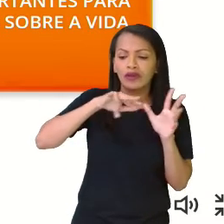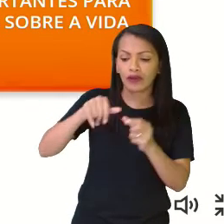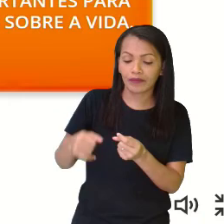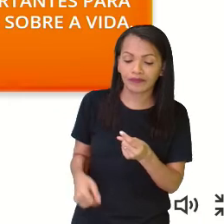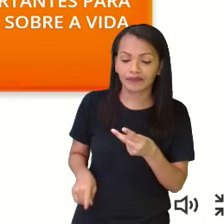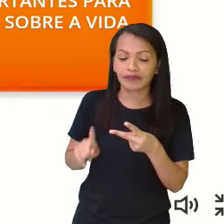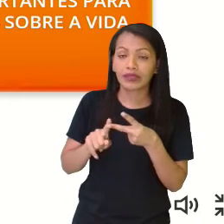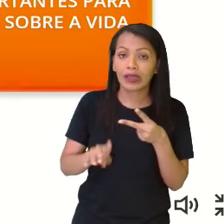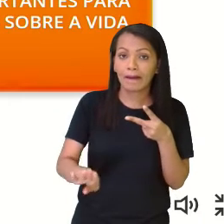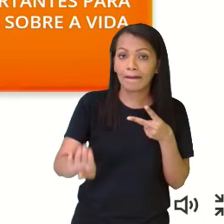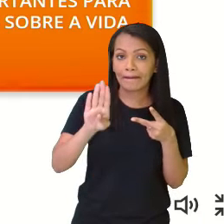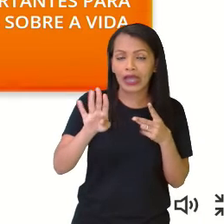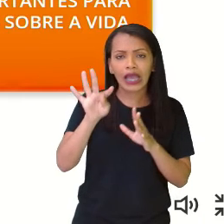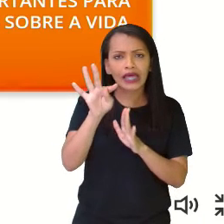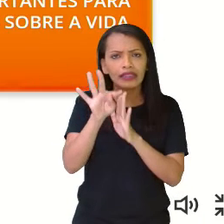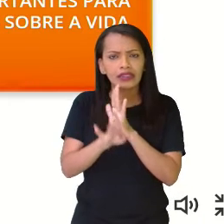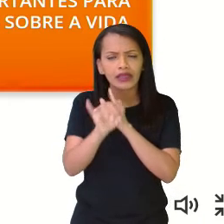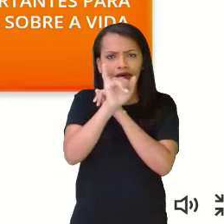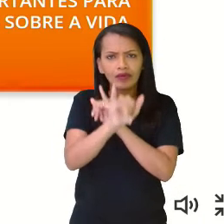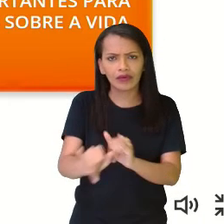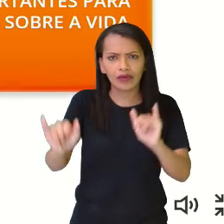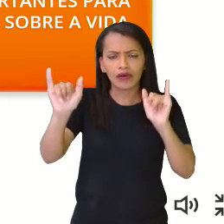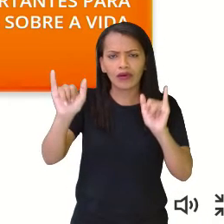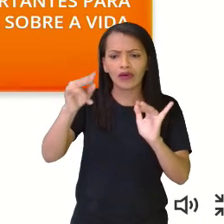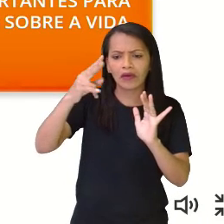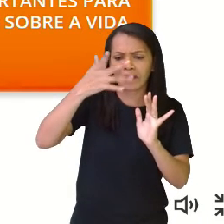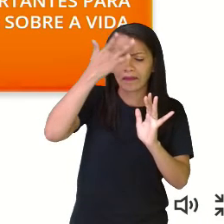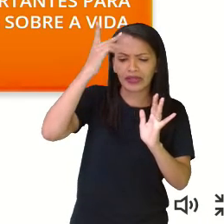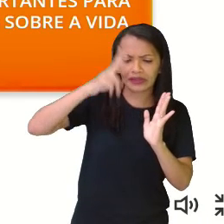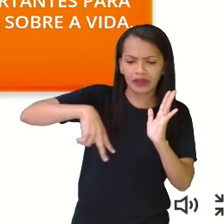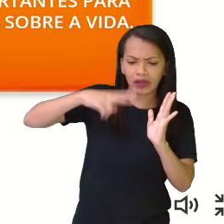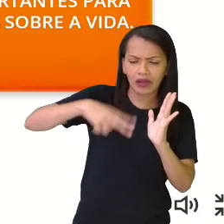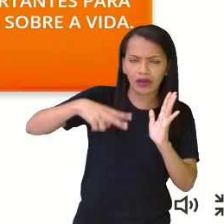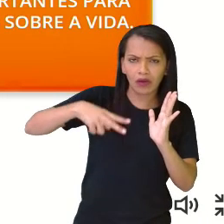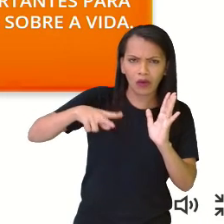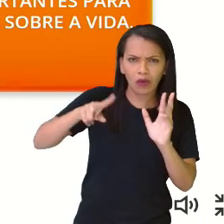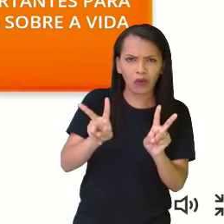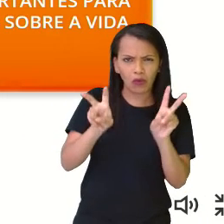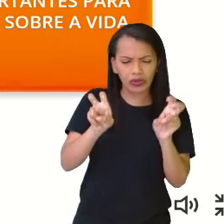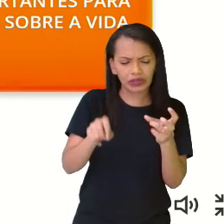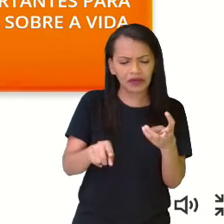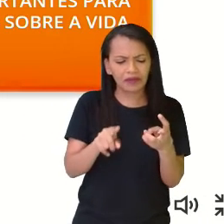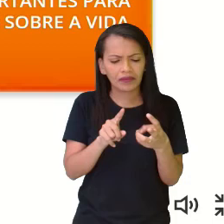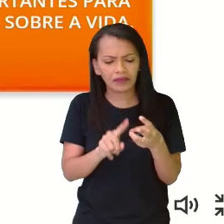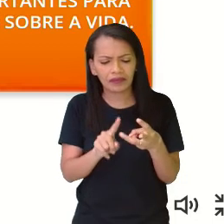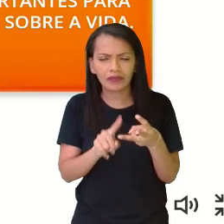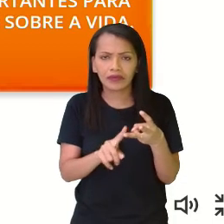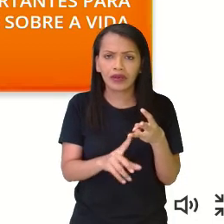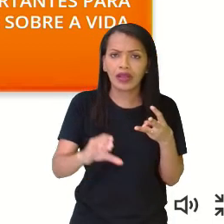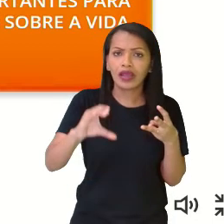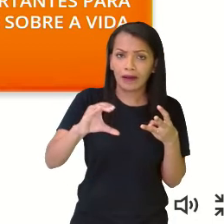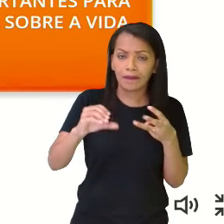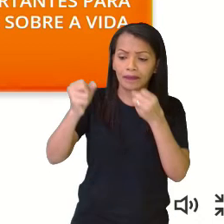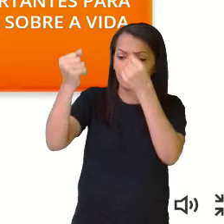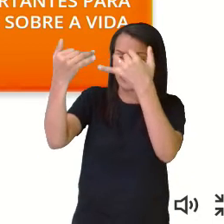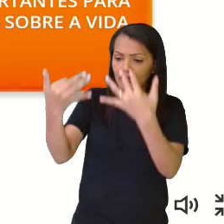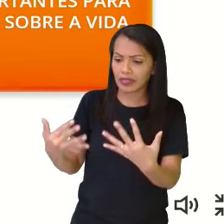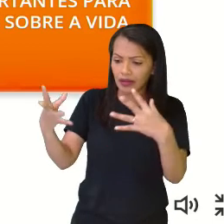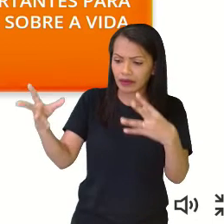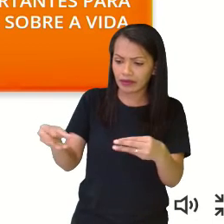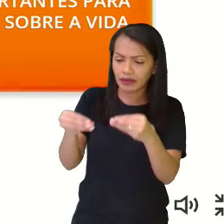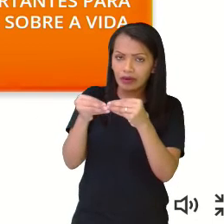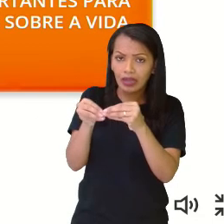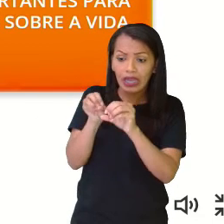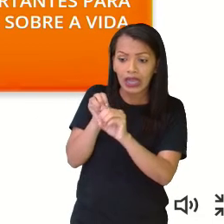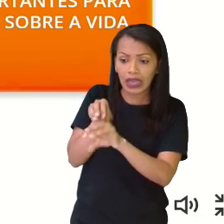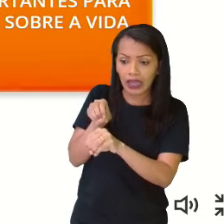são textos que informam e esclarecem o leitor sobre determinado assunto. Ou C, são narrativas curtas que trazem